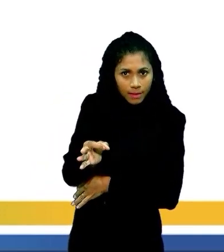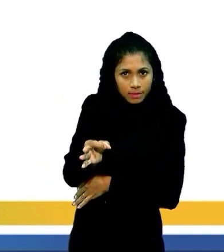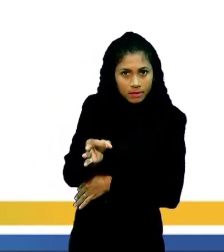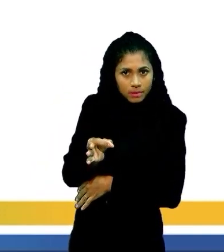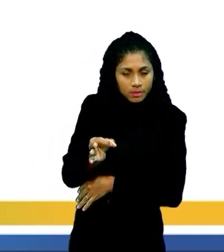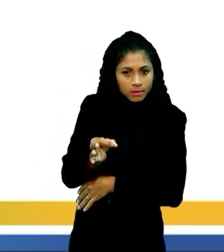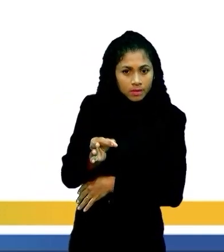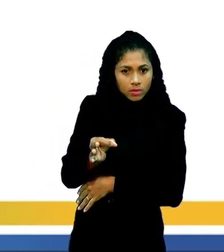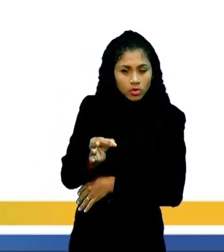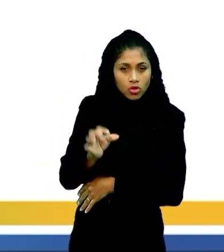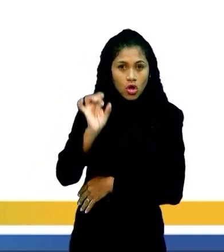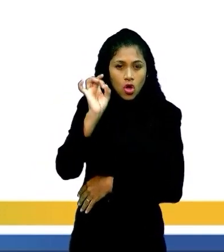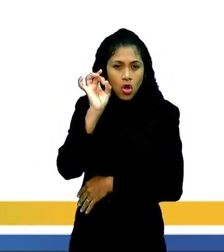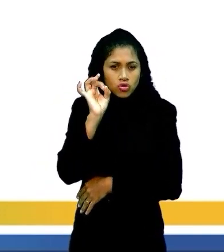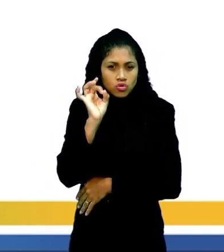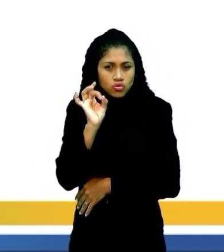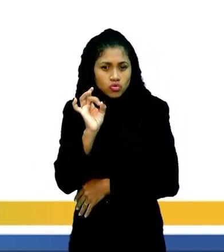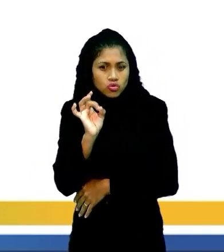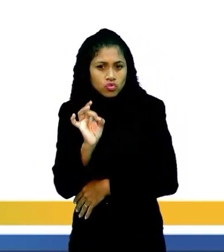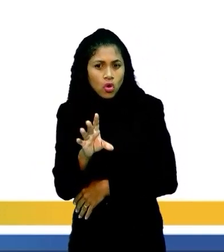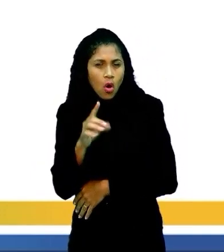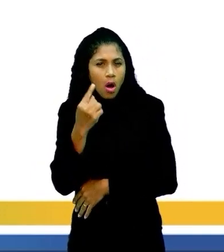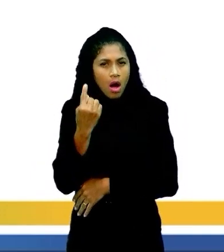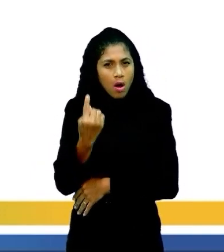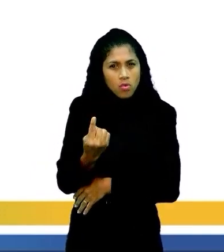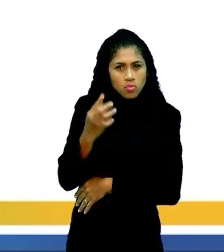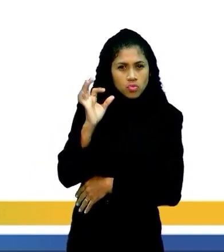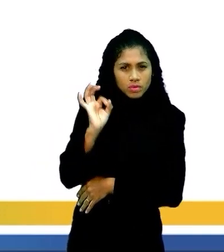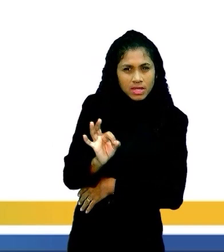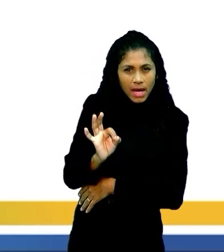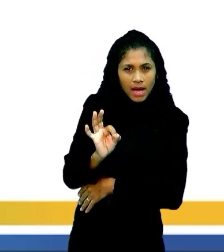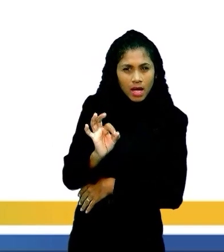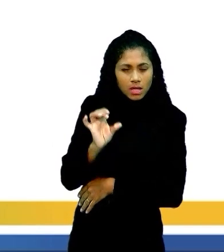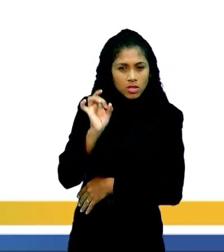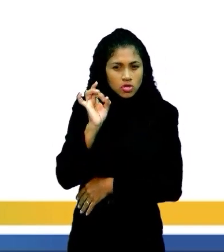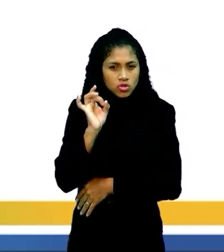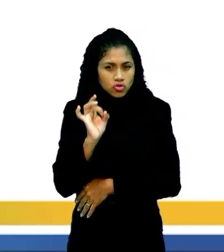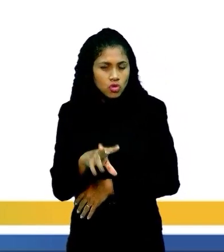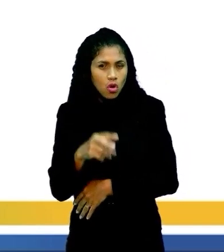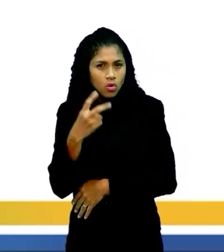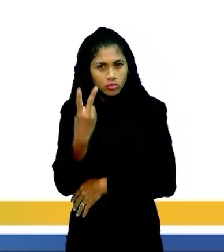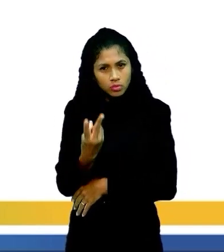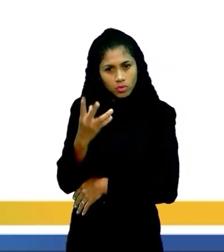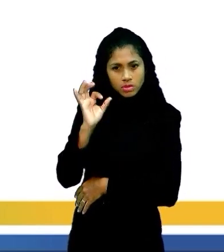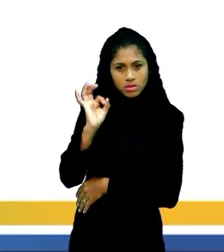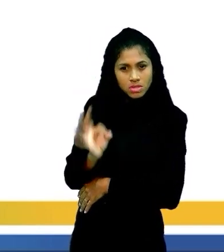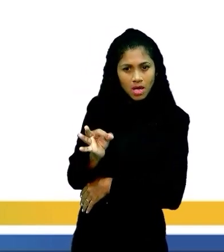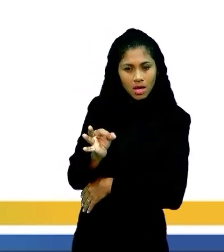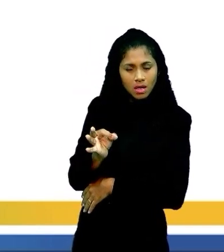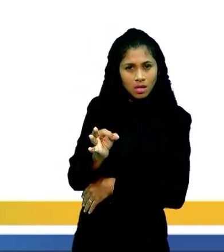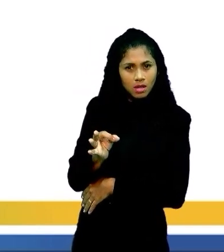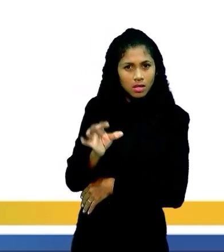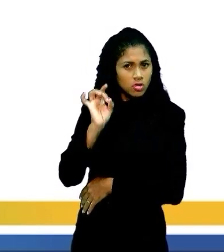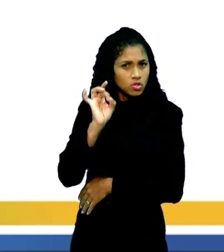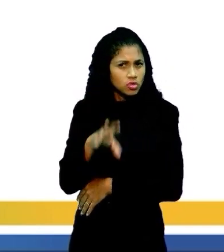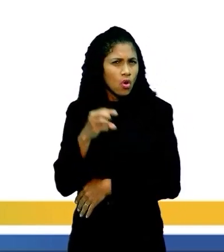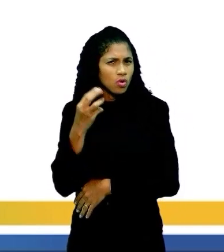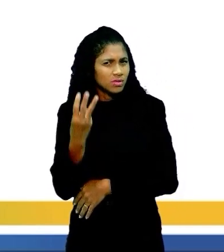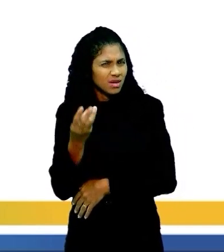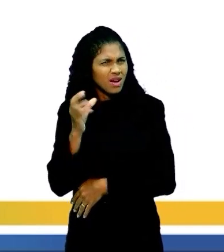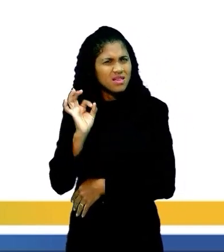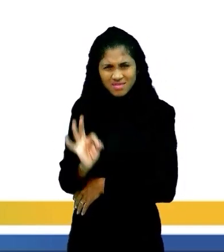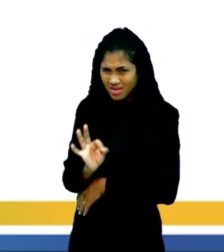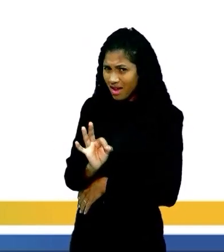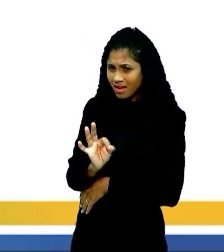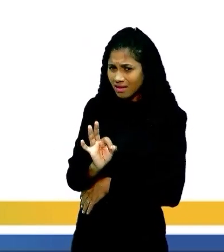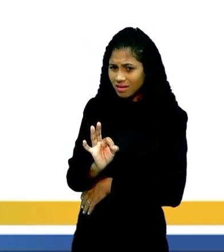Somente a questão 1, somente a questão 2, a questão 3, né? Desculpa, a